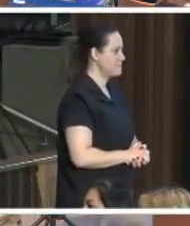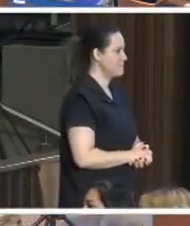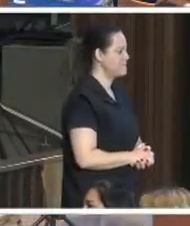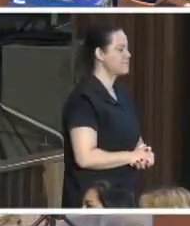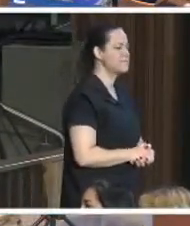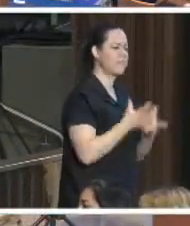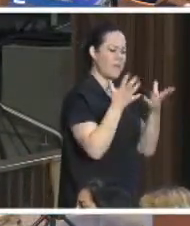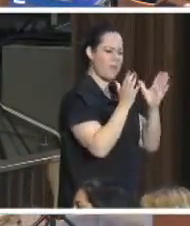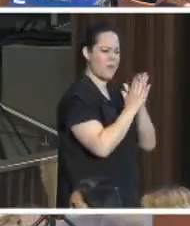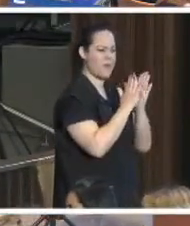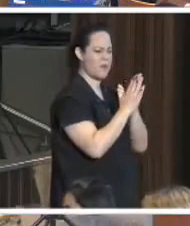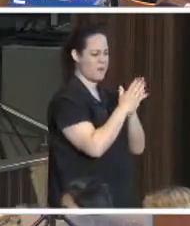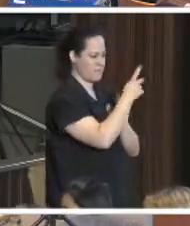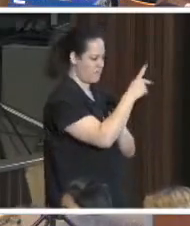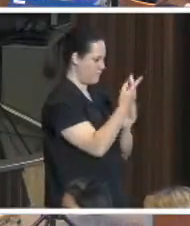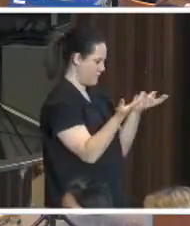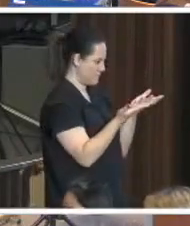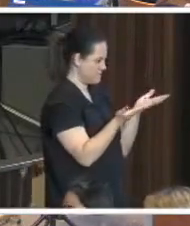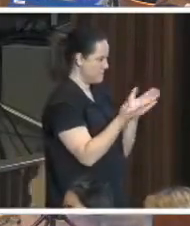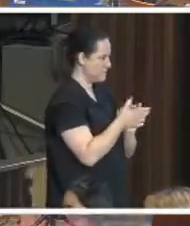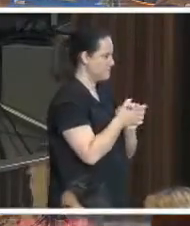Quero orar por você agora.